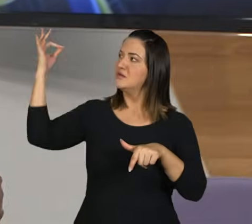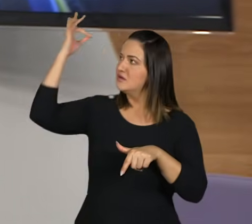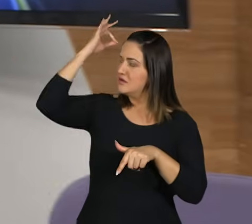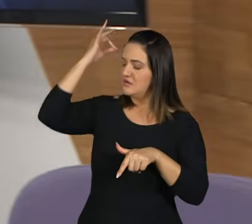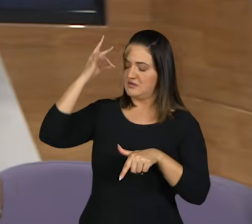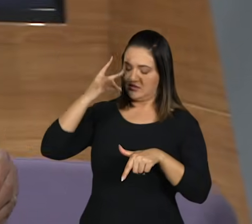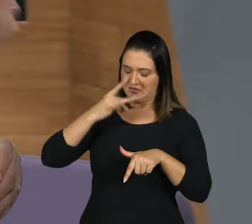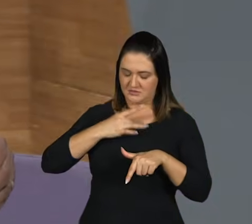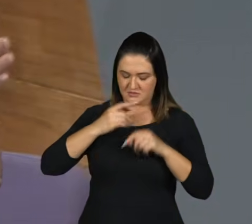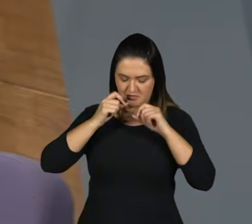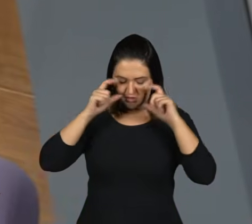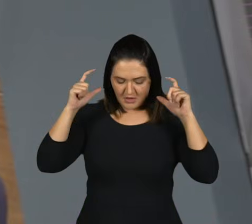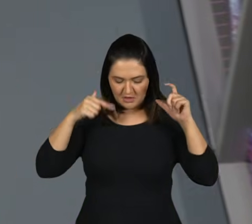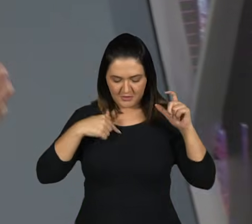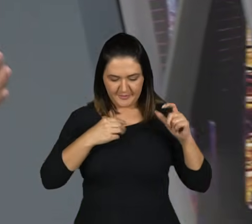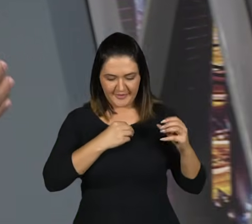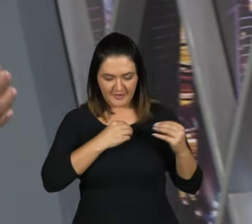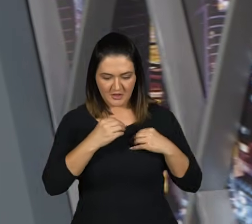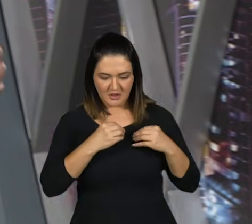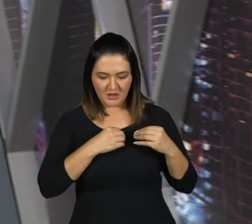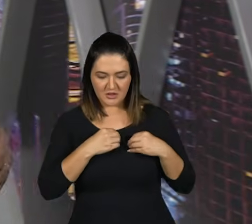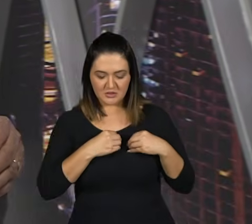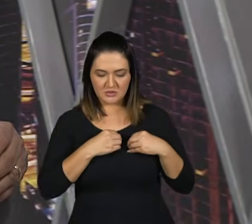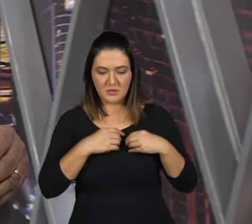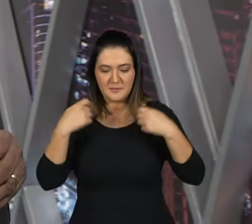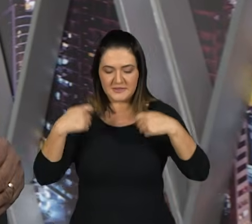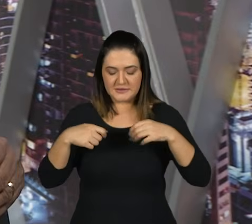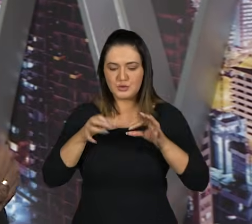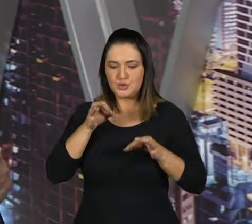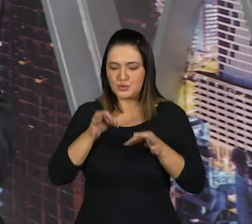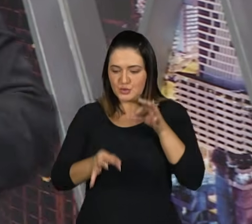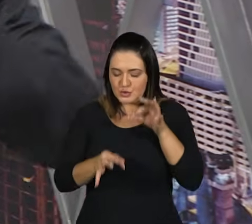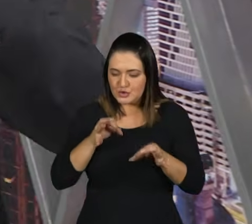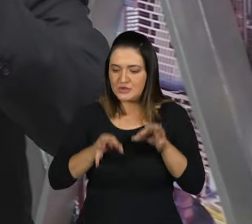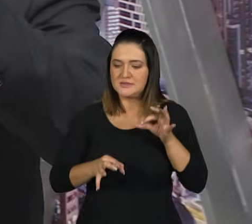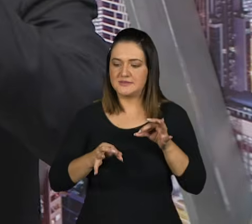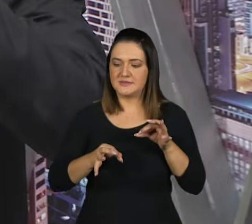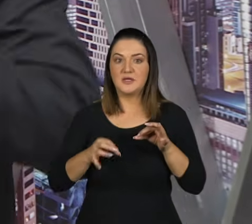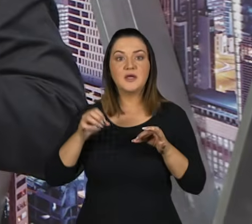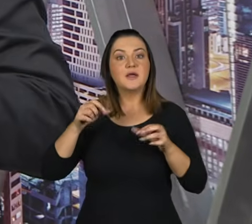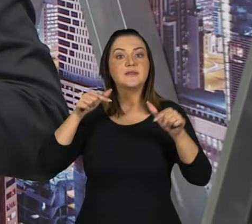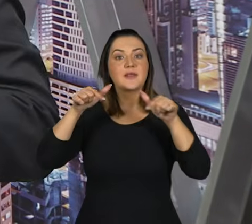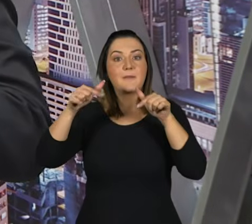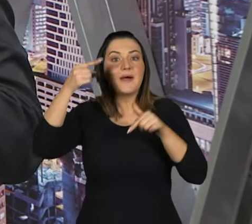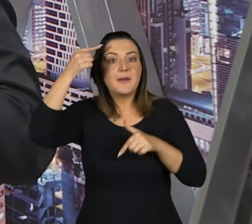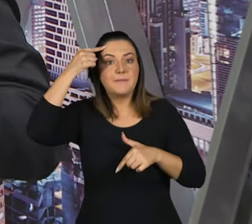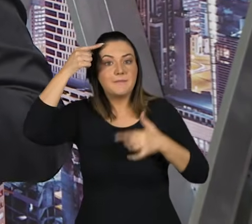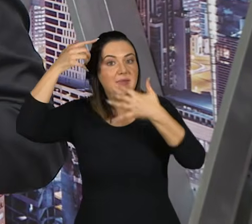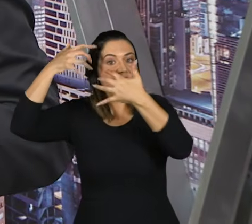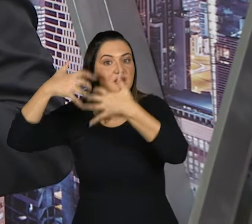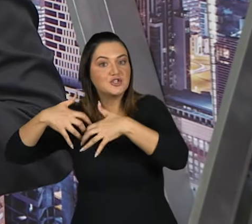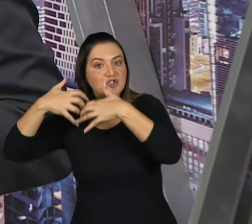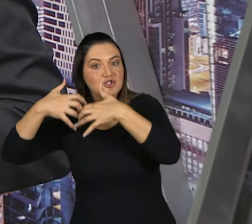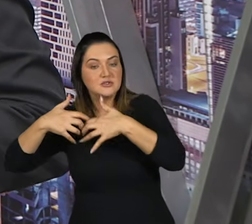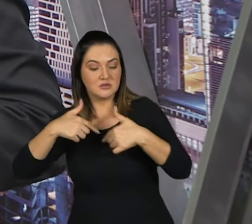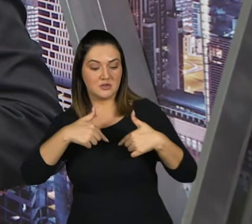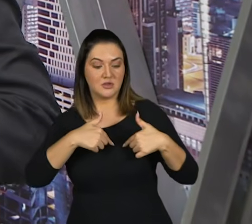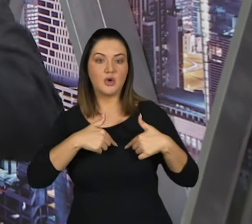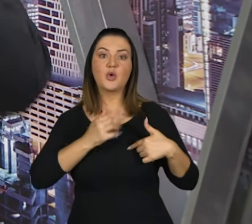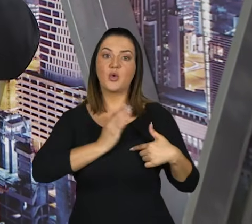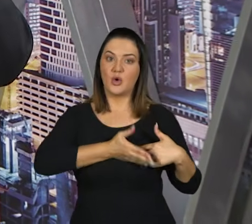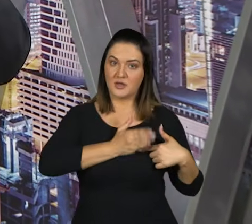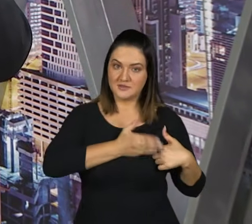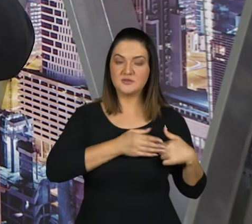pessoas do pecado, da justiça, do juízo. Ele vai continuar trabalhando na sua mente, no seu coração e na minha mente